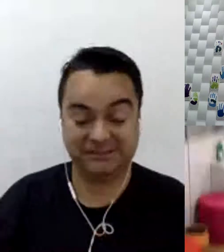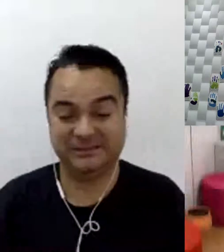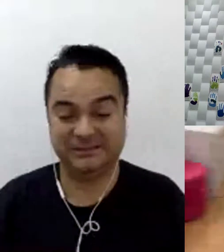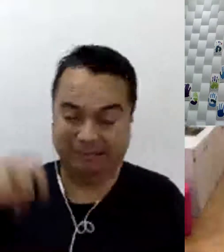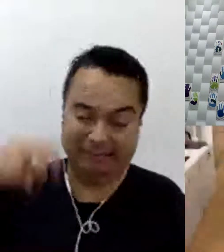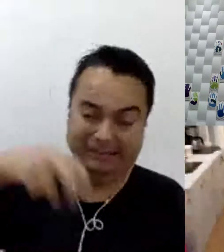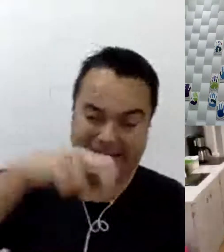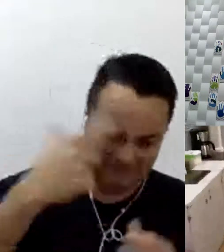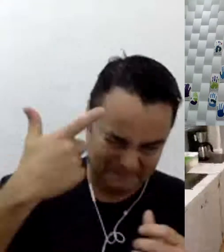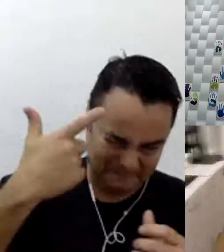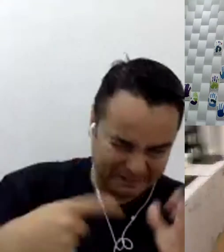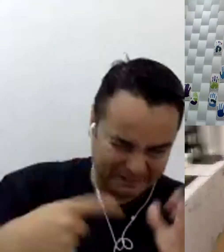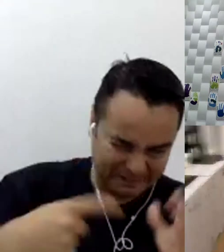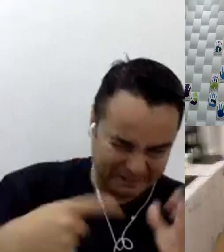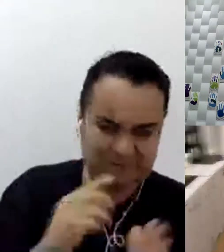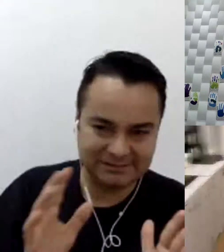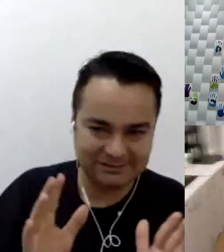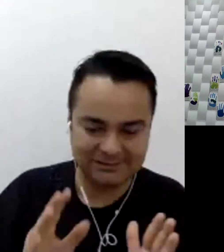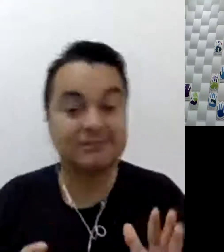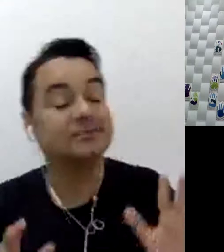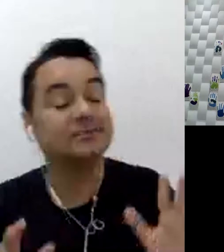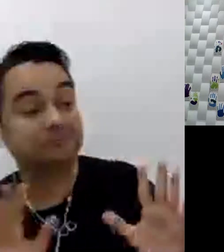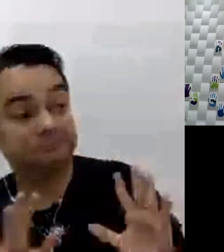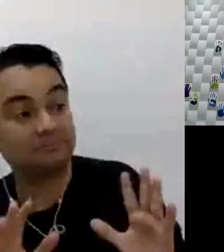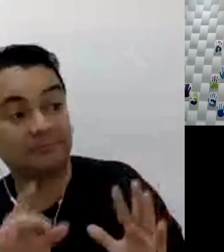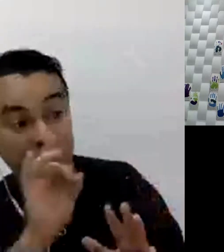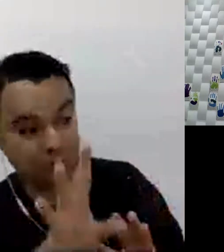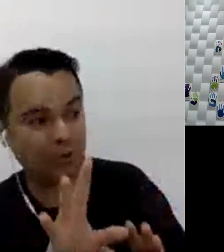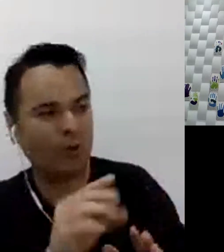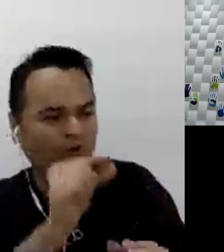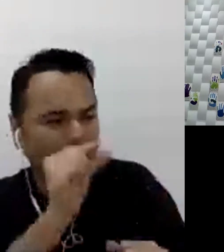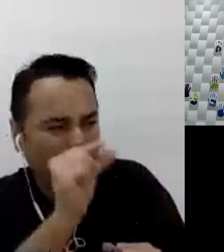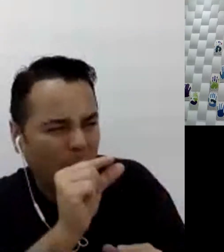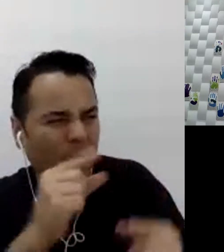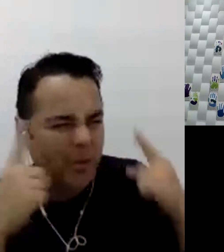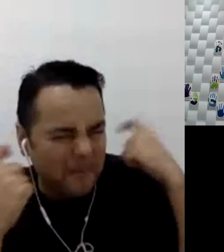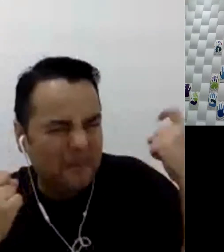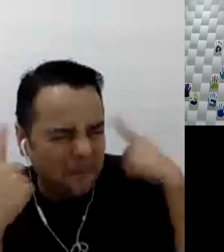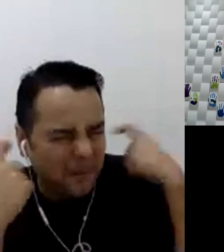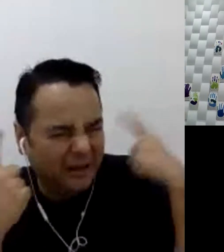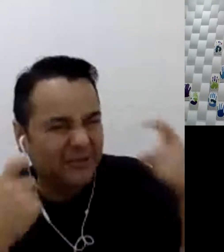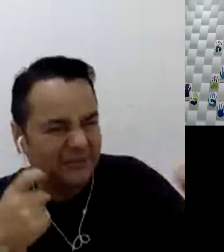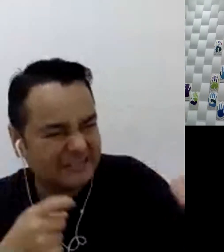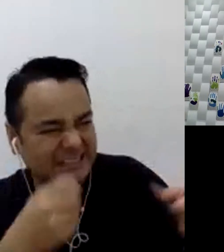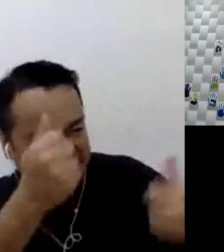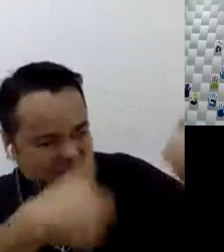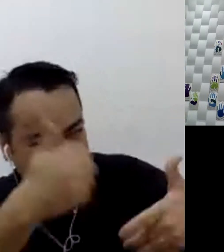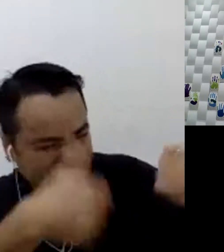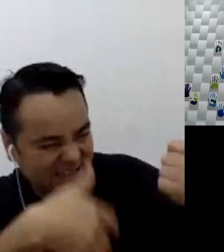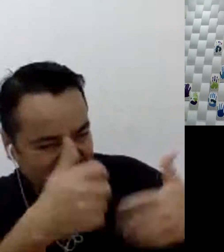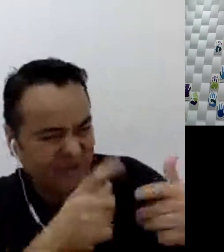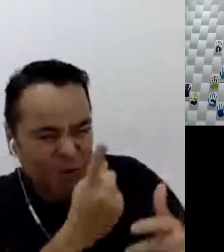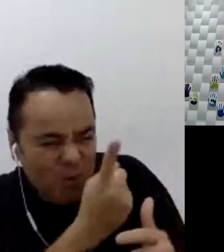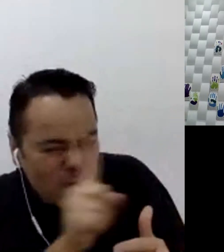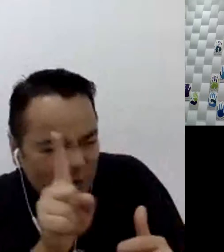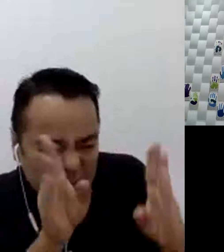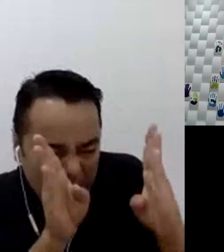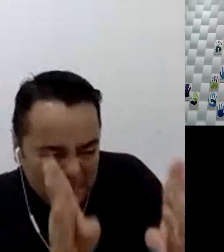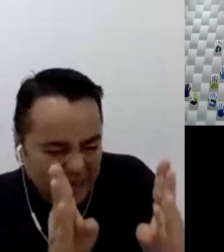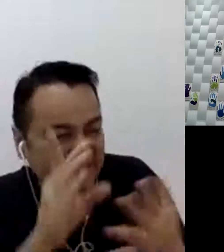Mais alguma pergunta? Maravilha. A gente só ficou um pouco de barulho, né, quando você estava apresentando essa última parte